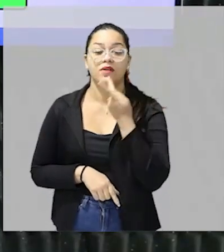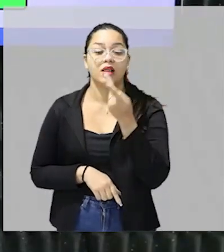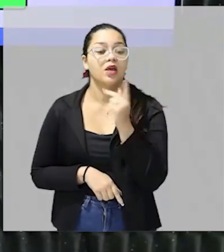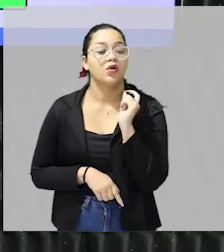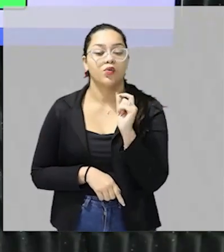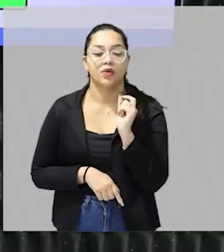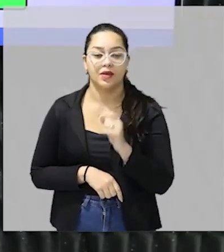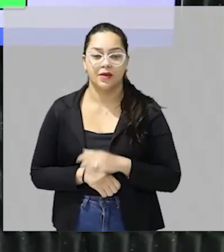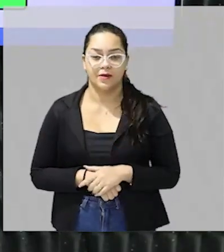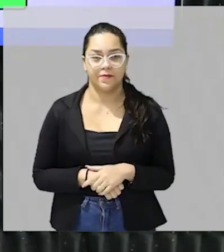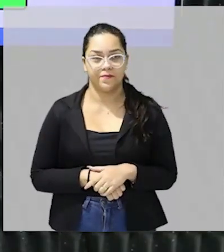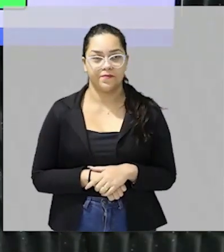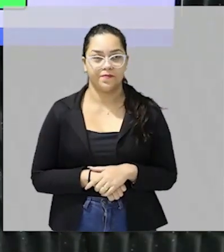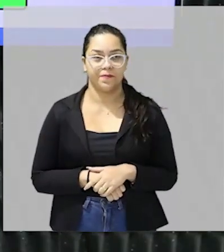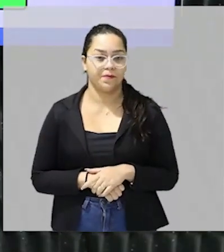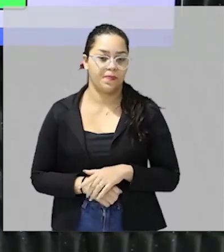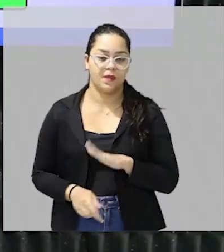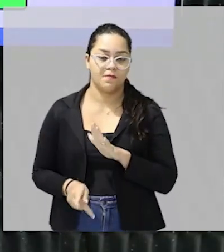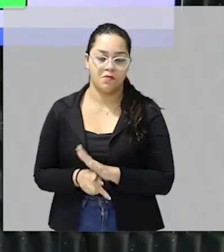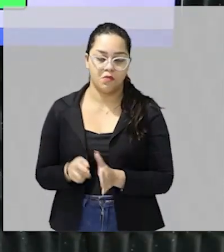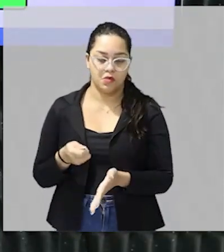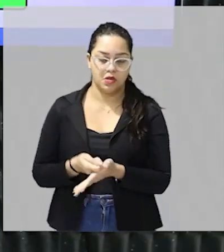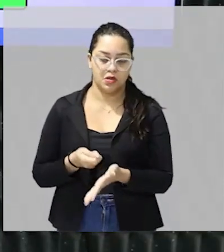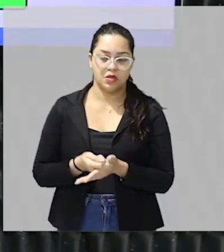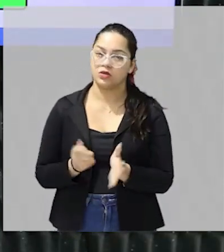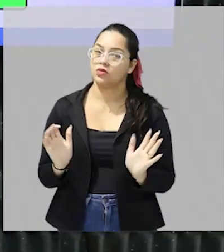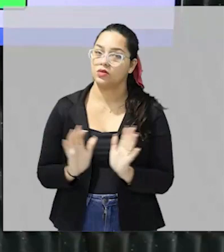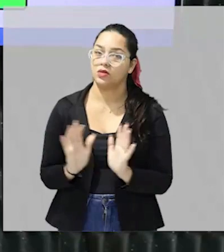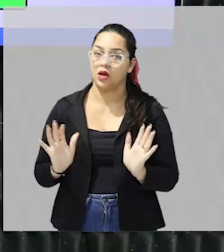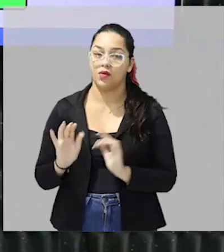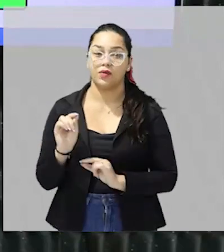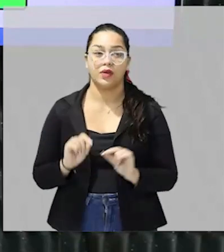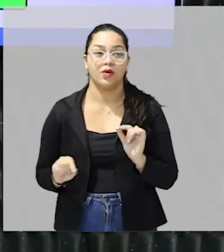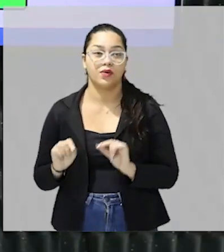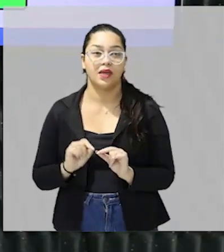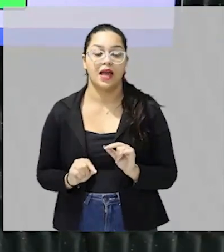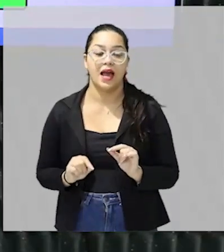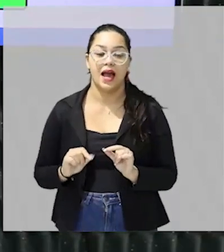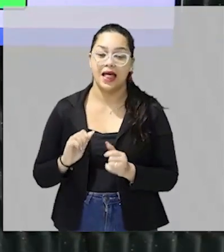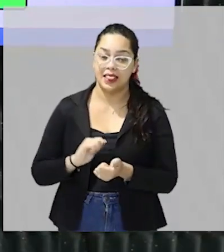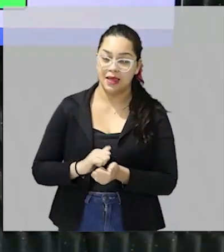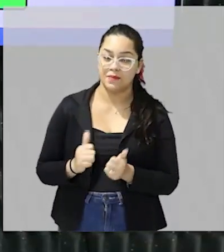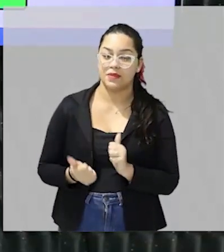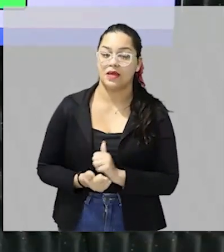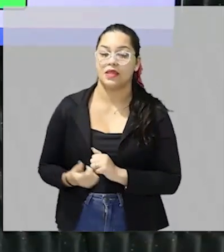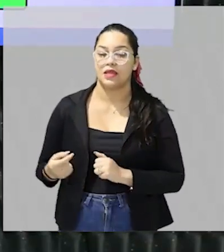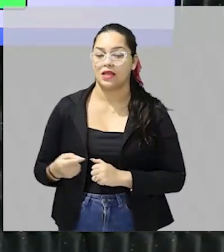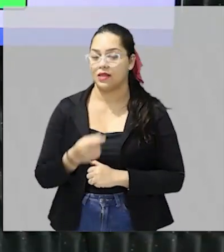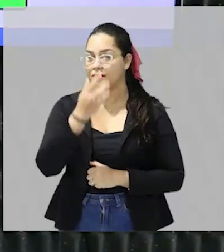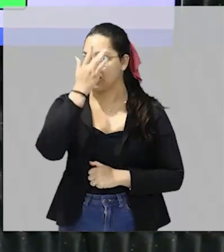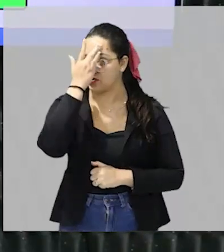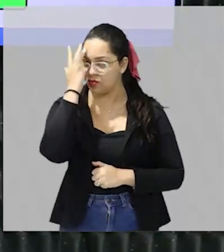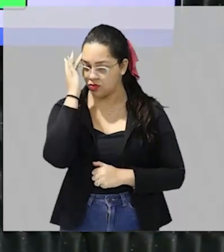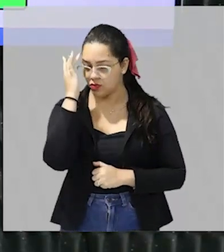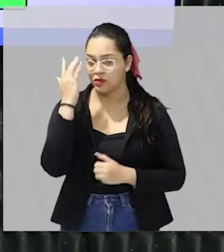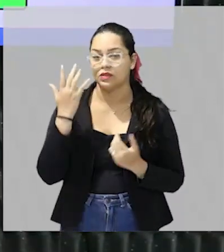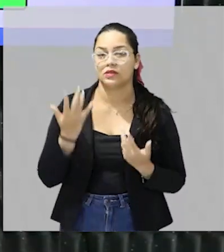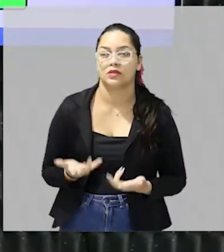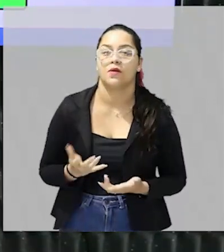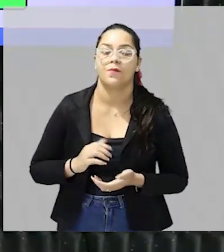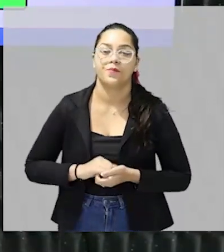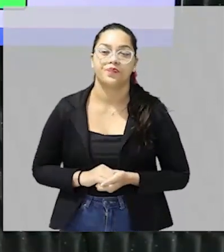periodização, ela não é algo rígido, ela é algo que é altamente adaptável ali ao indivíduo, tá? Então,